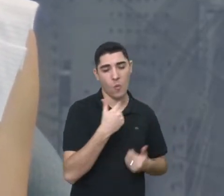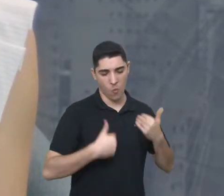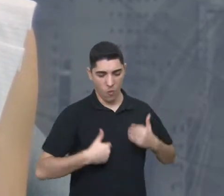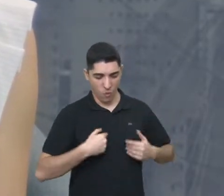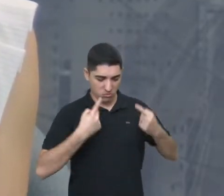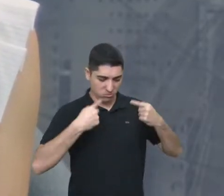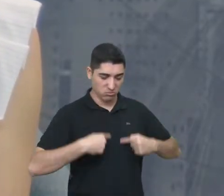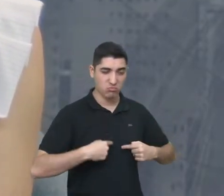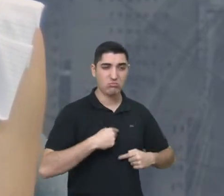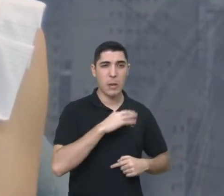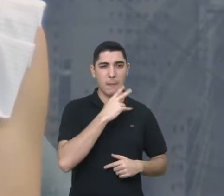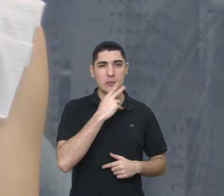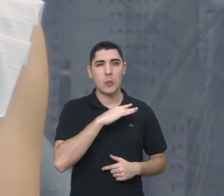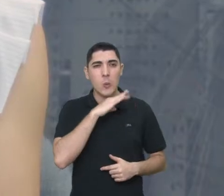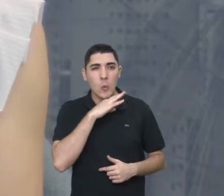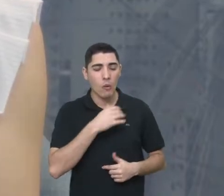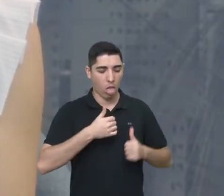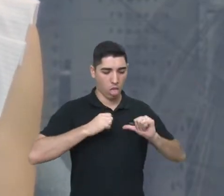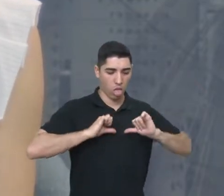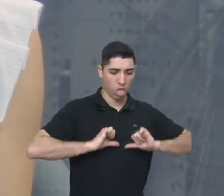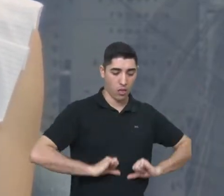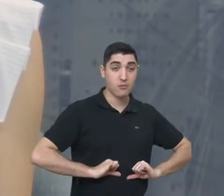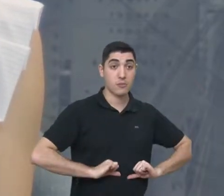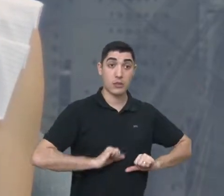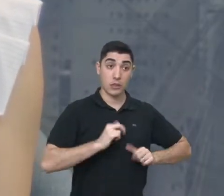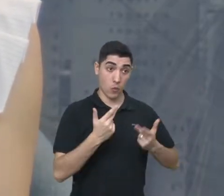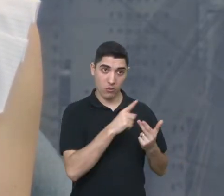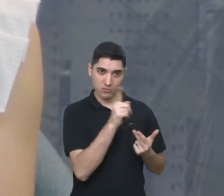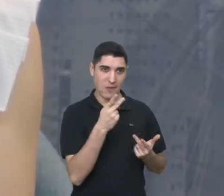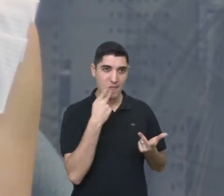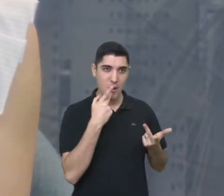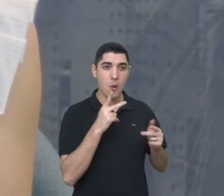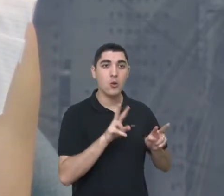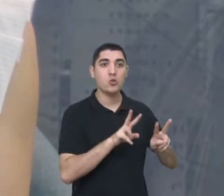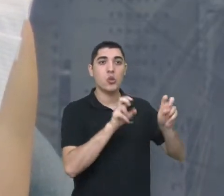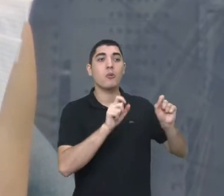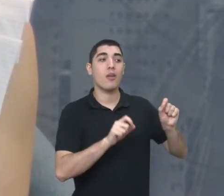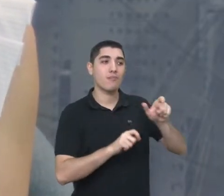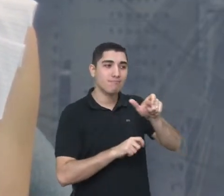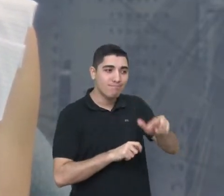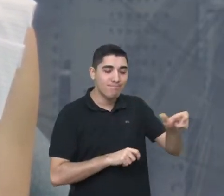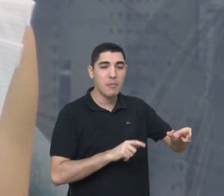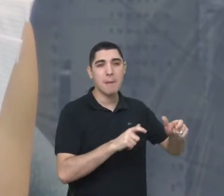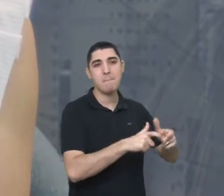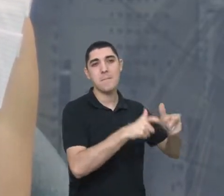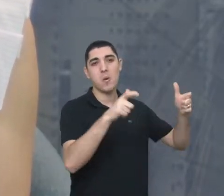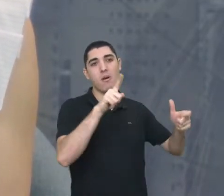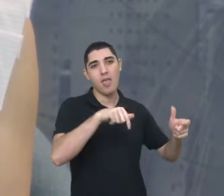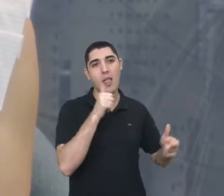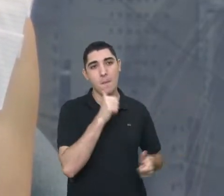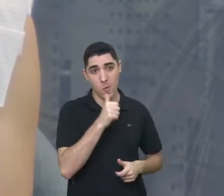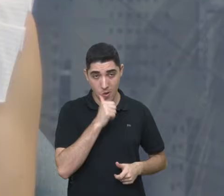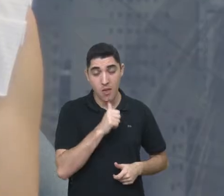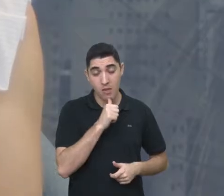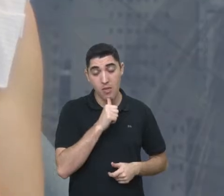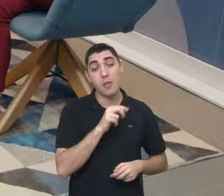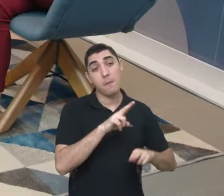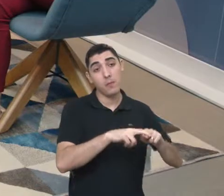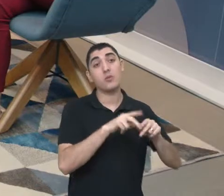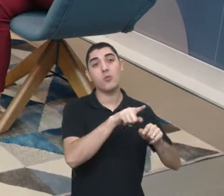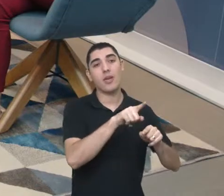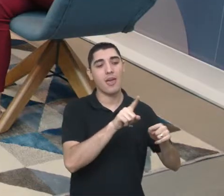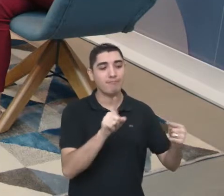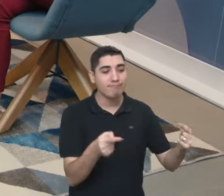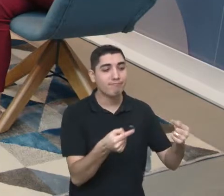com o corpo. E acho que, como vocês estão colocando, né, essa questão muito ligada às mulheres, está